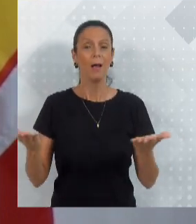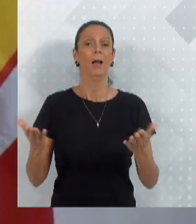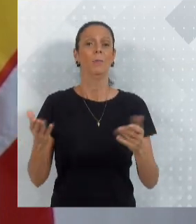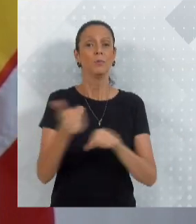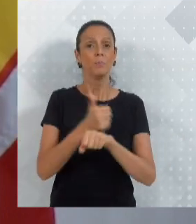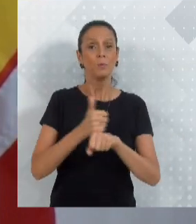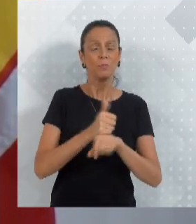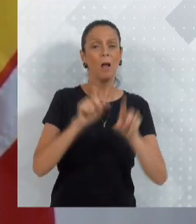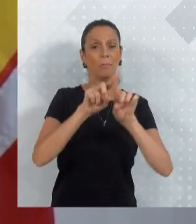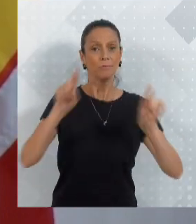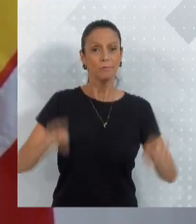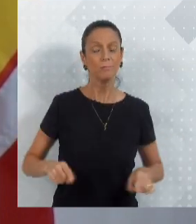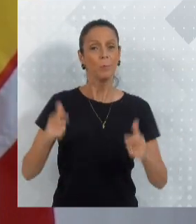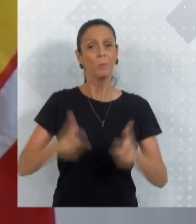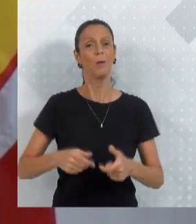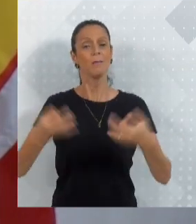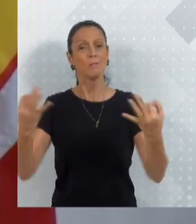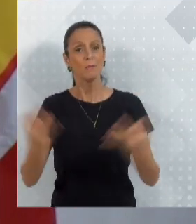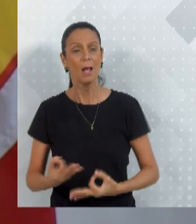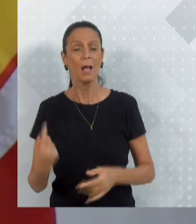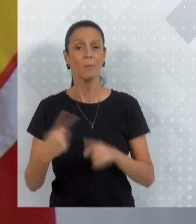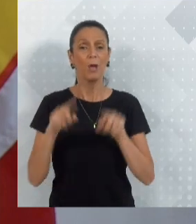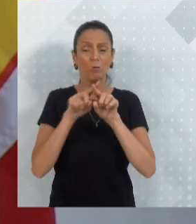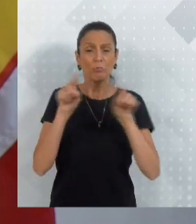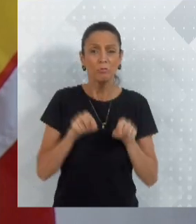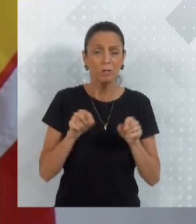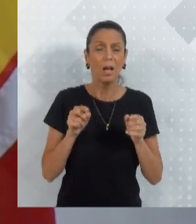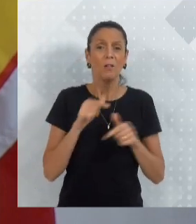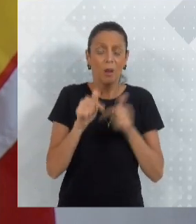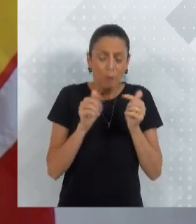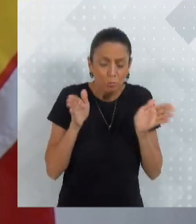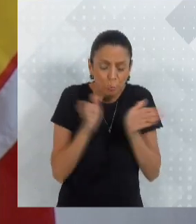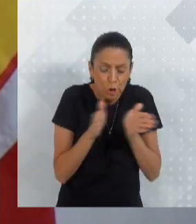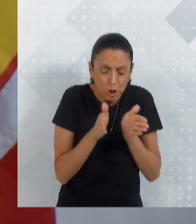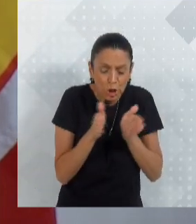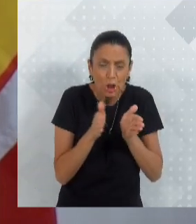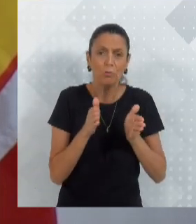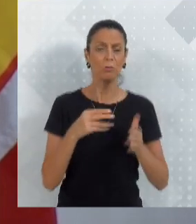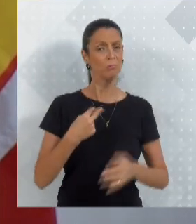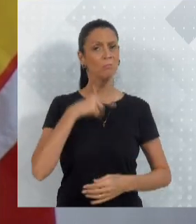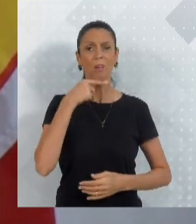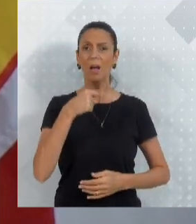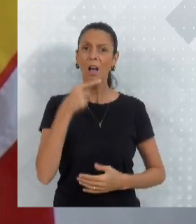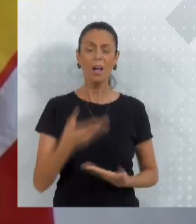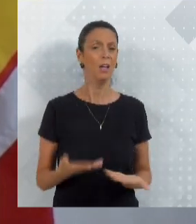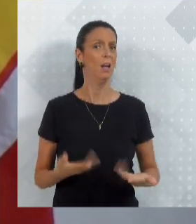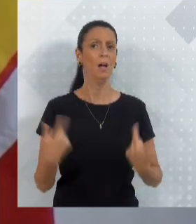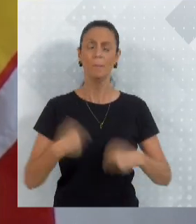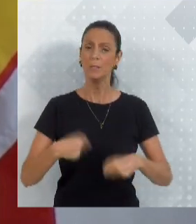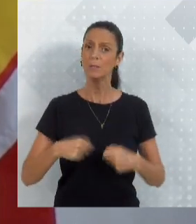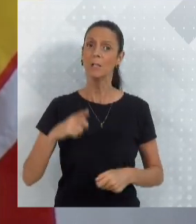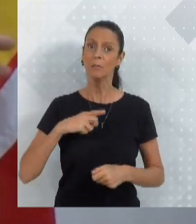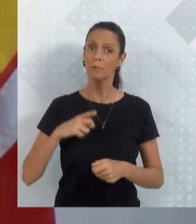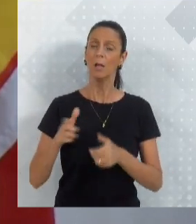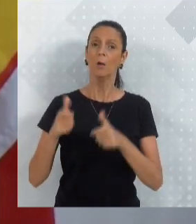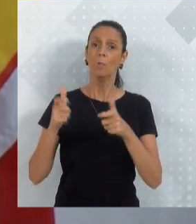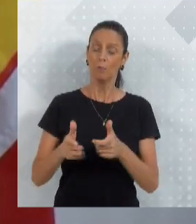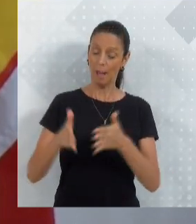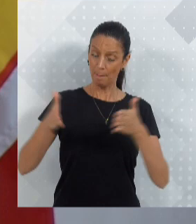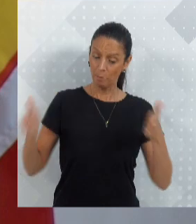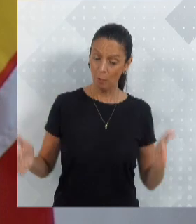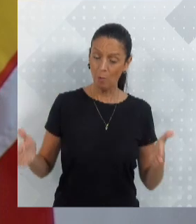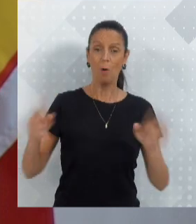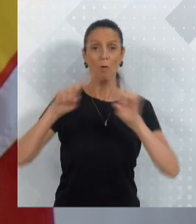estão lá, sufocados em um quartinho, em um cubículo, em uma casinha lá, sem condições dignas de atendimento. Isso não